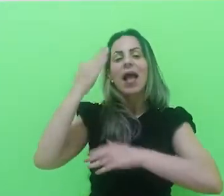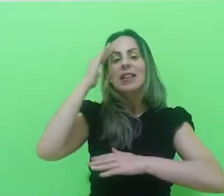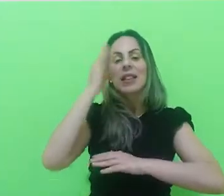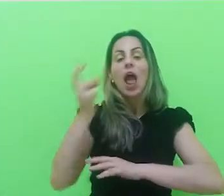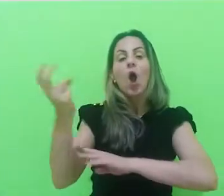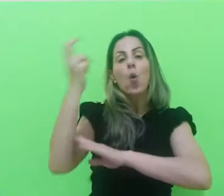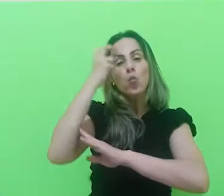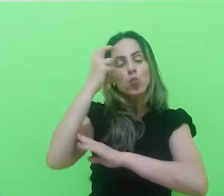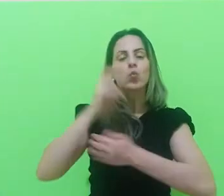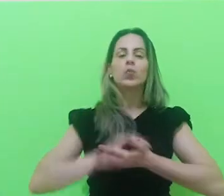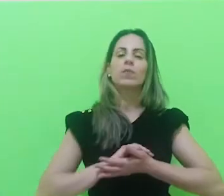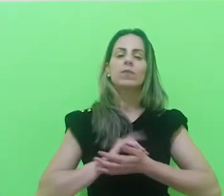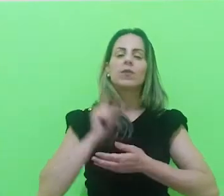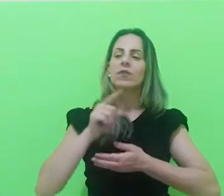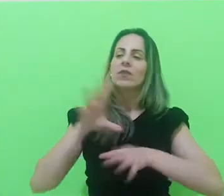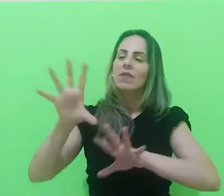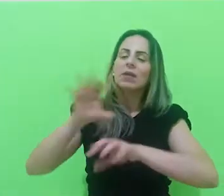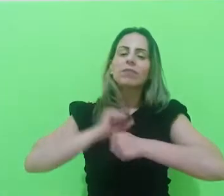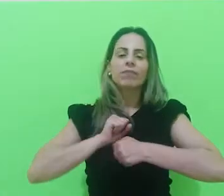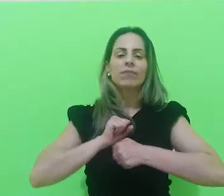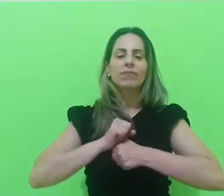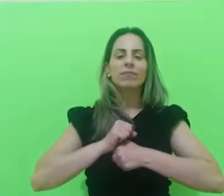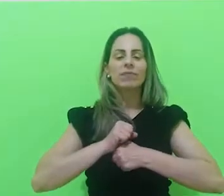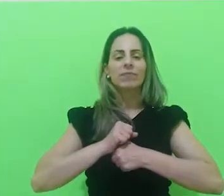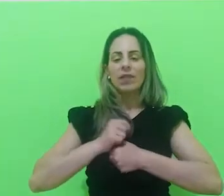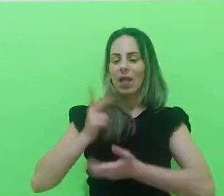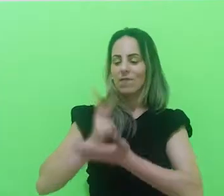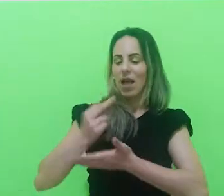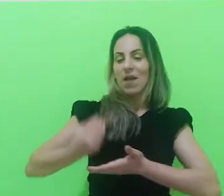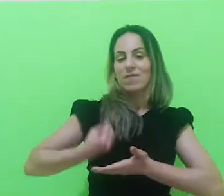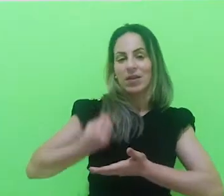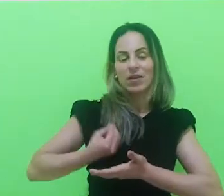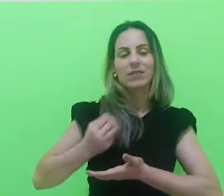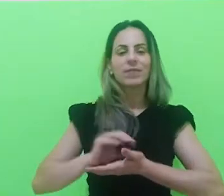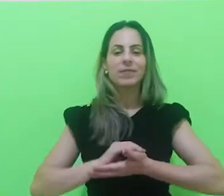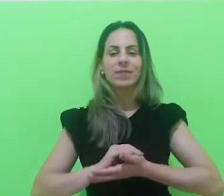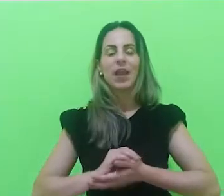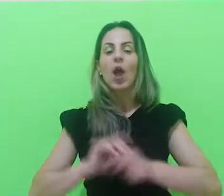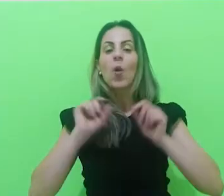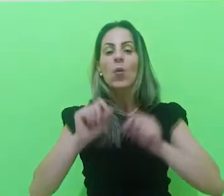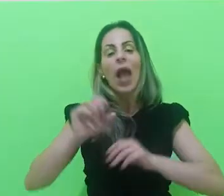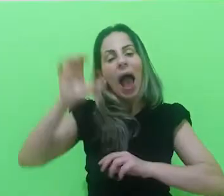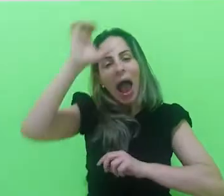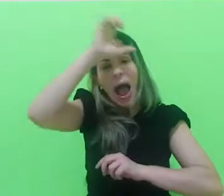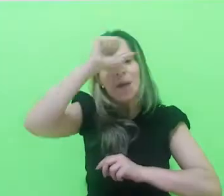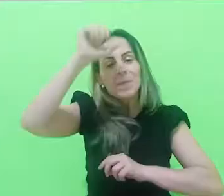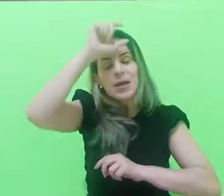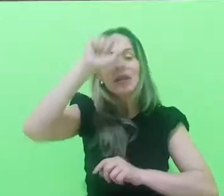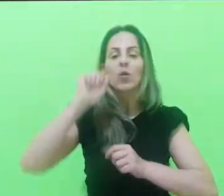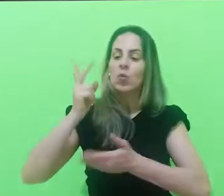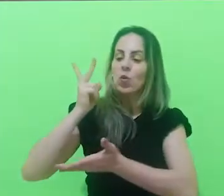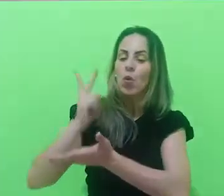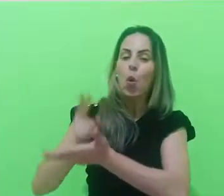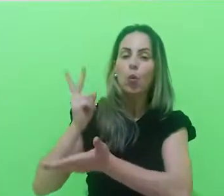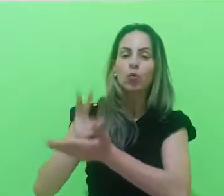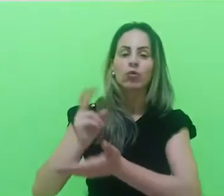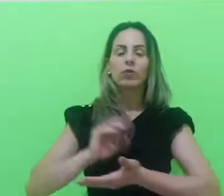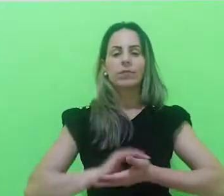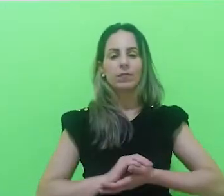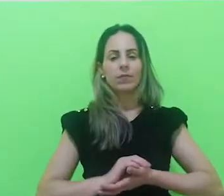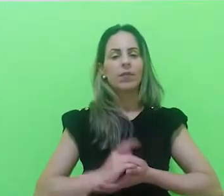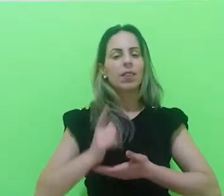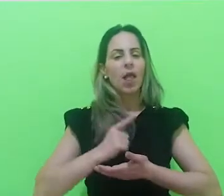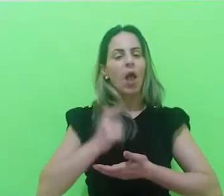e isso vai começar a fazer parte da sua vida. Esse é o lifelong learning, que é o aprendizado contínuo. Um outro